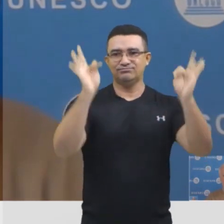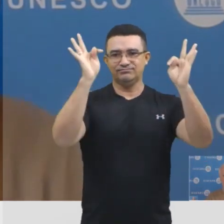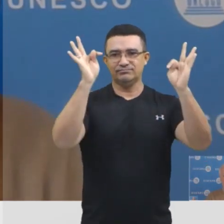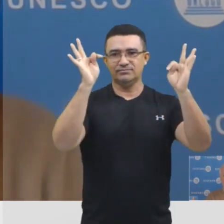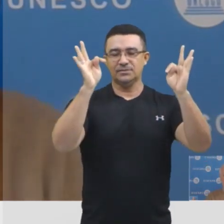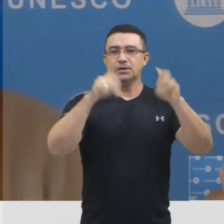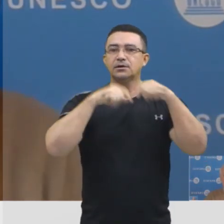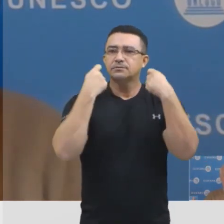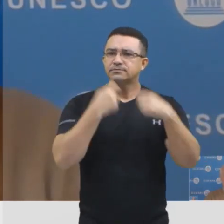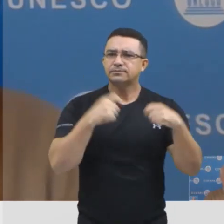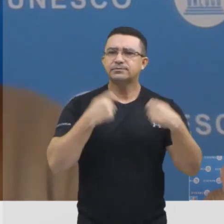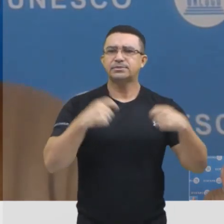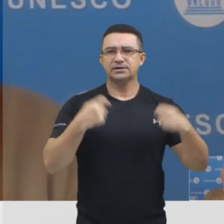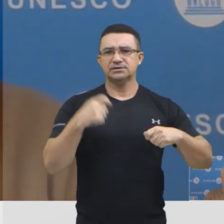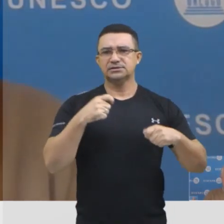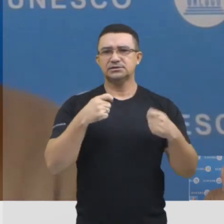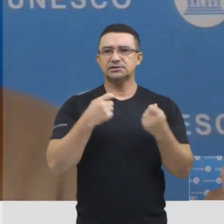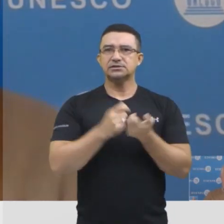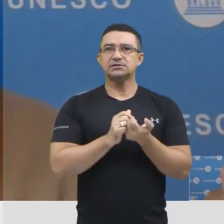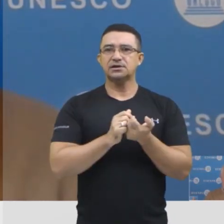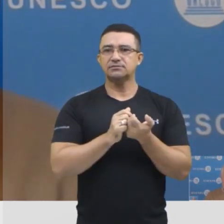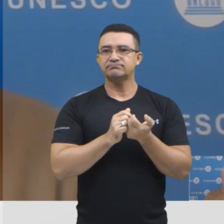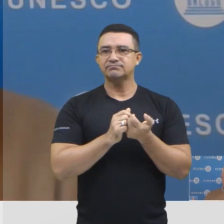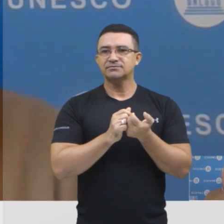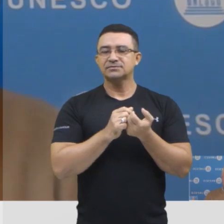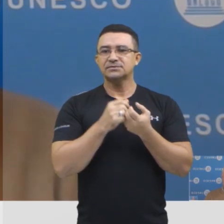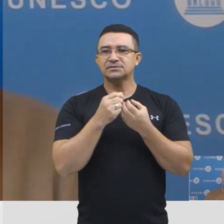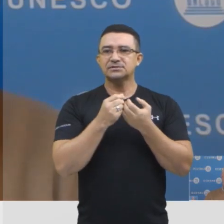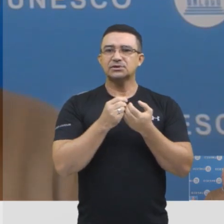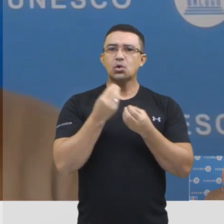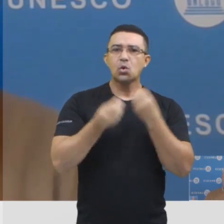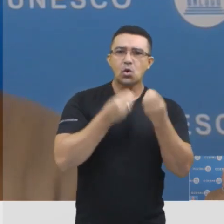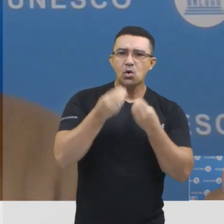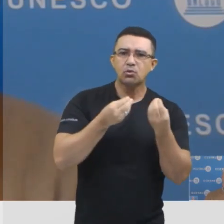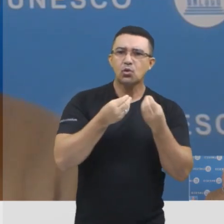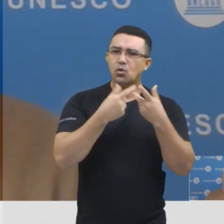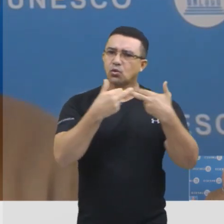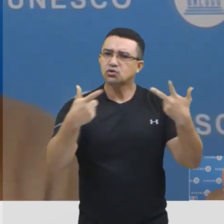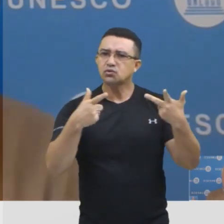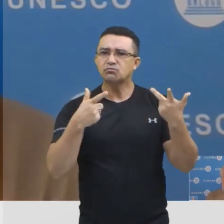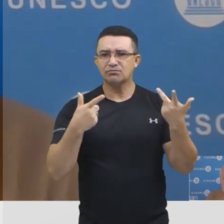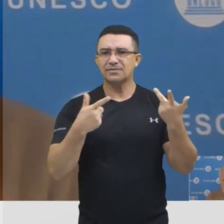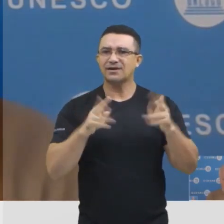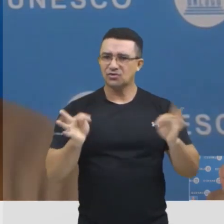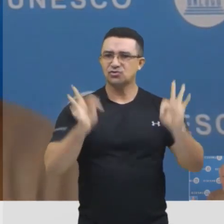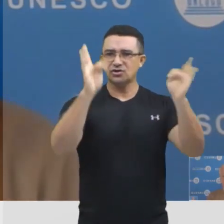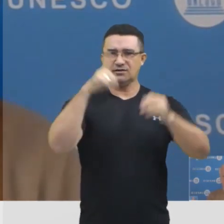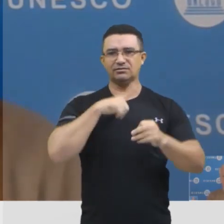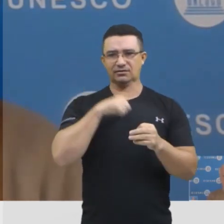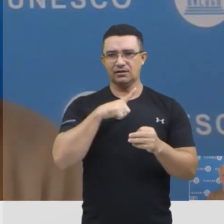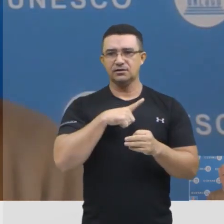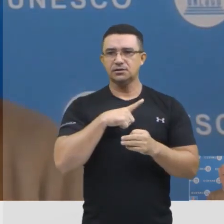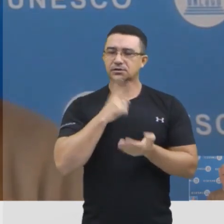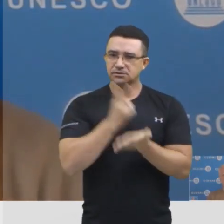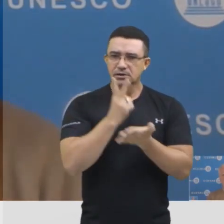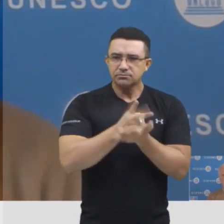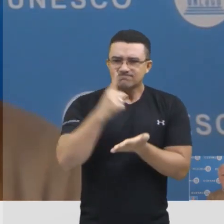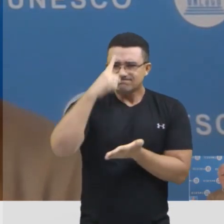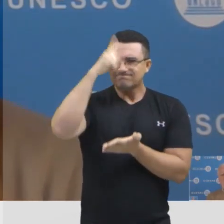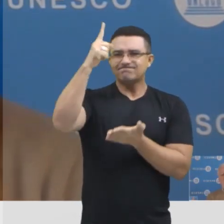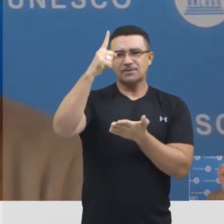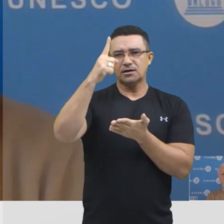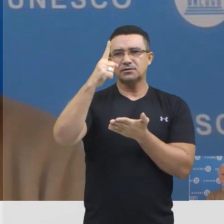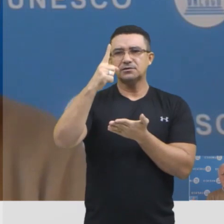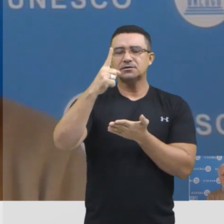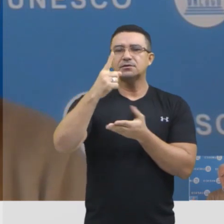temos que agir da maneira que for possível e com os recursos que temos à mão, sempre com a ideia de